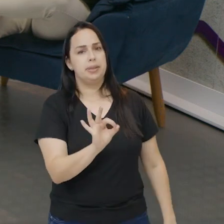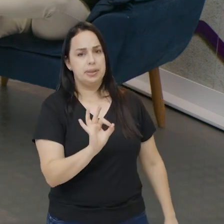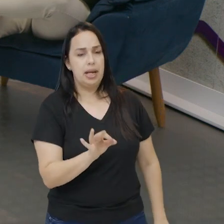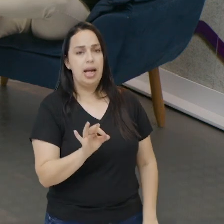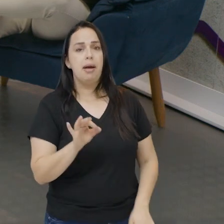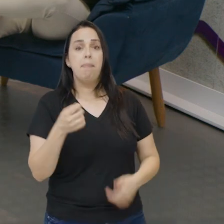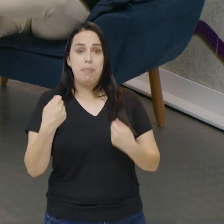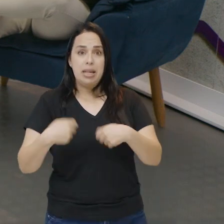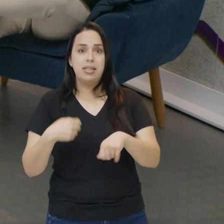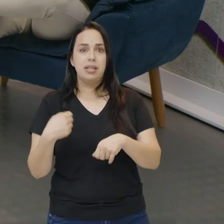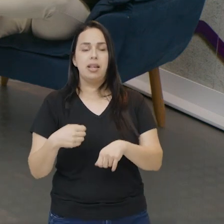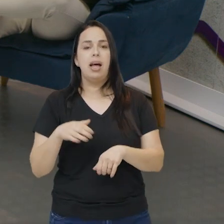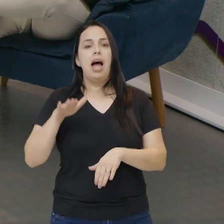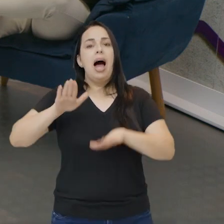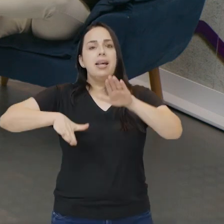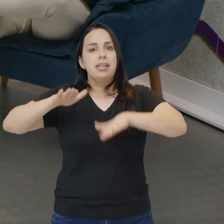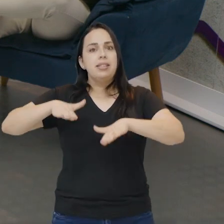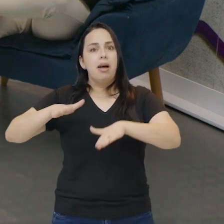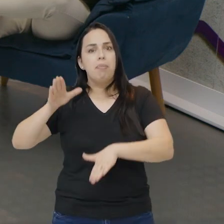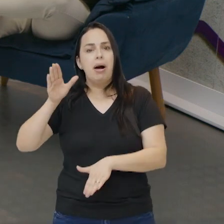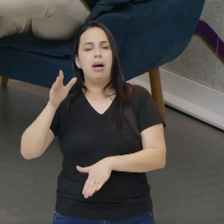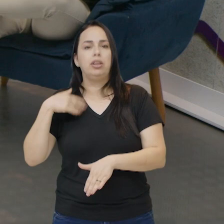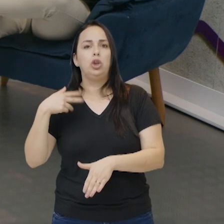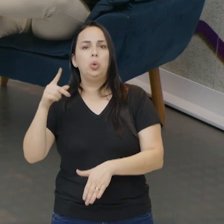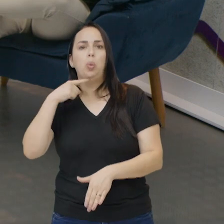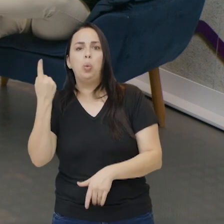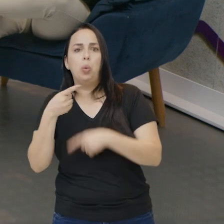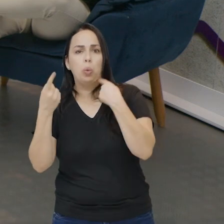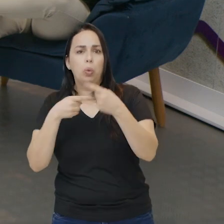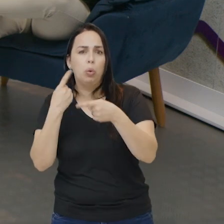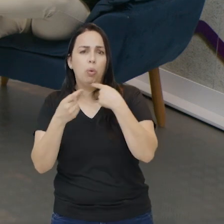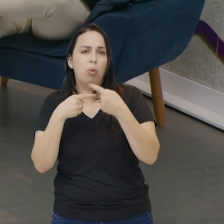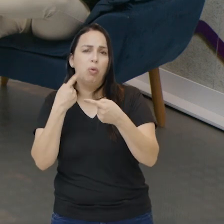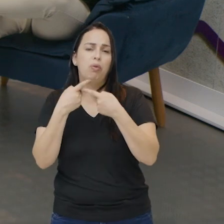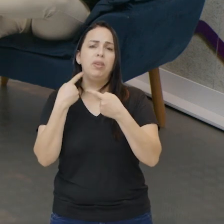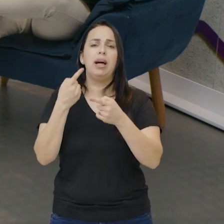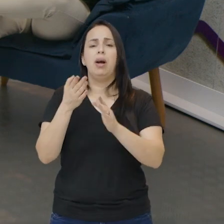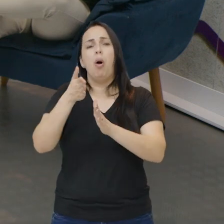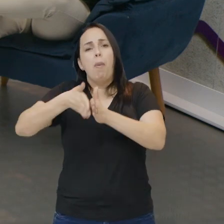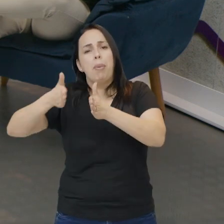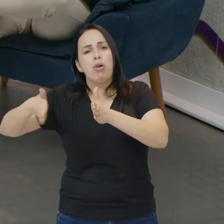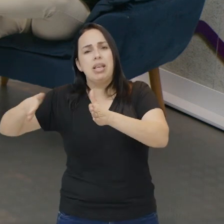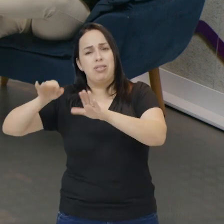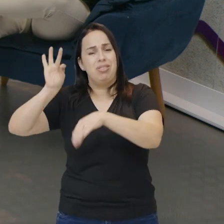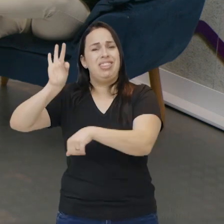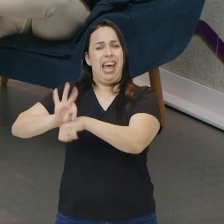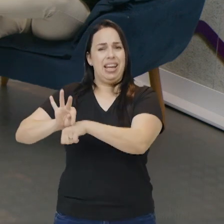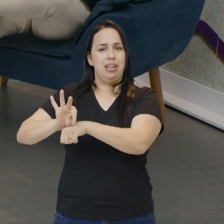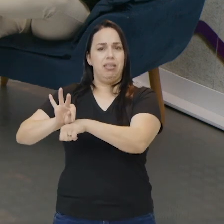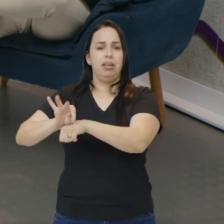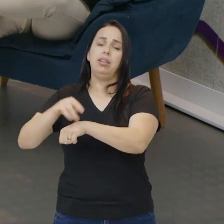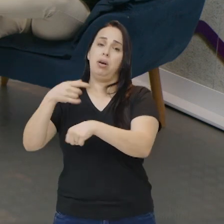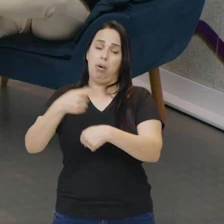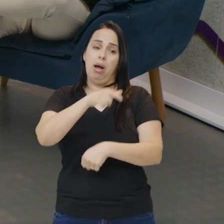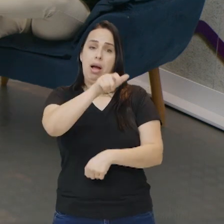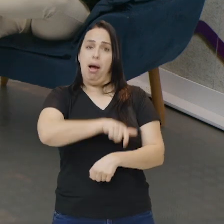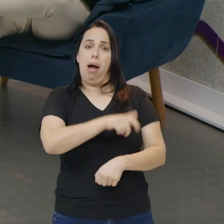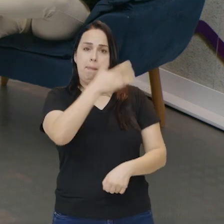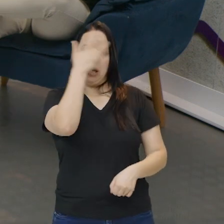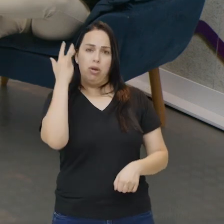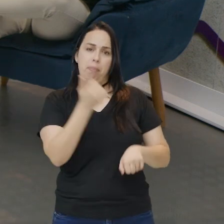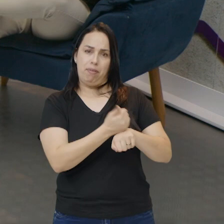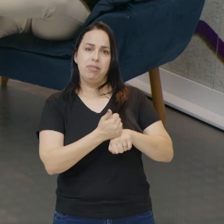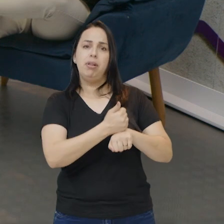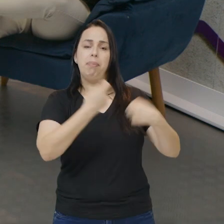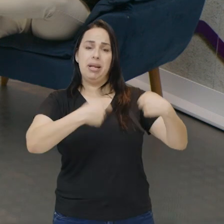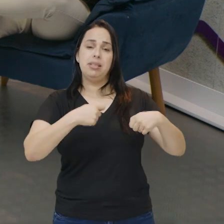dos colaboradores. Sim, é necessário porque muitas vezes há uma dúvida mais técnica, uma dúvida que requer procedimentos, né, em vários tipos de sistema, e o